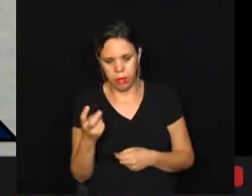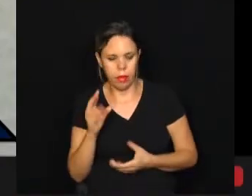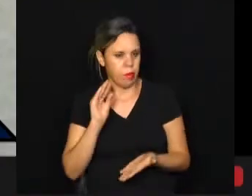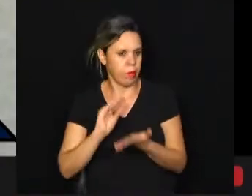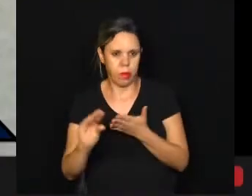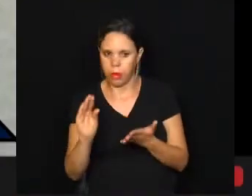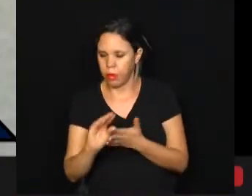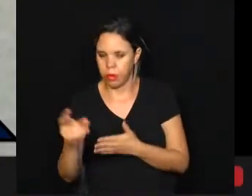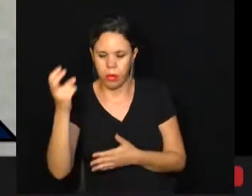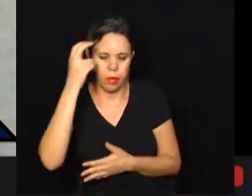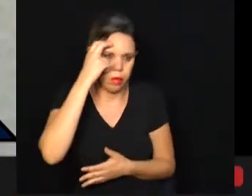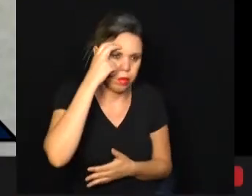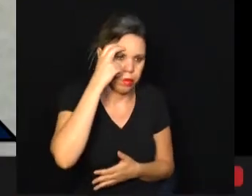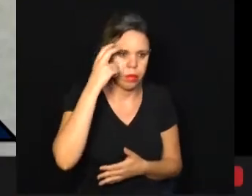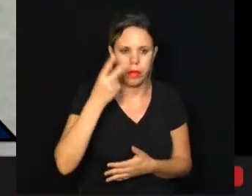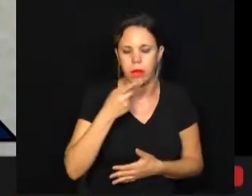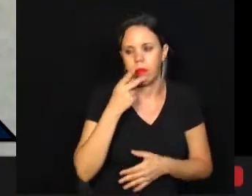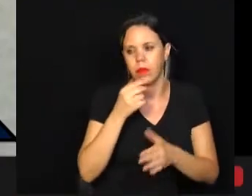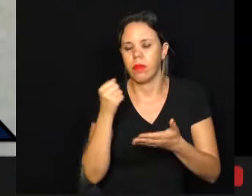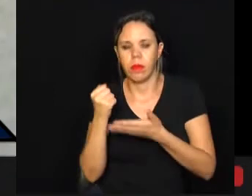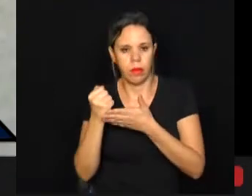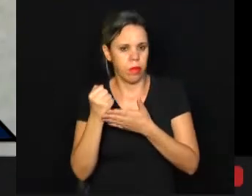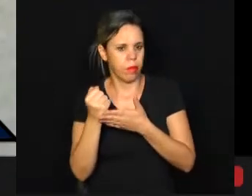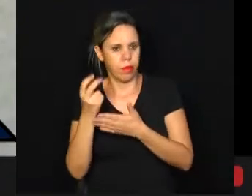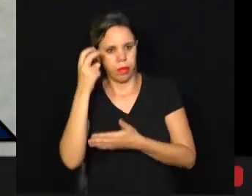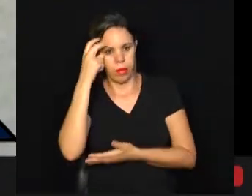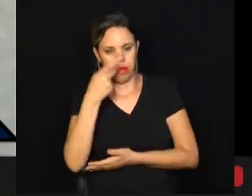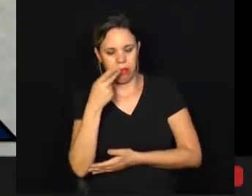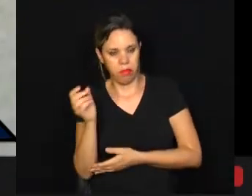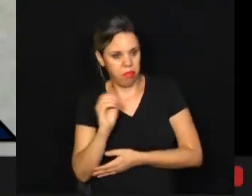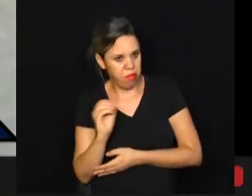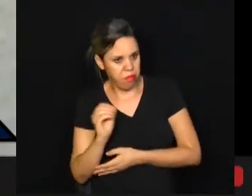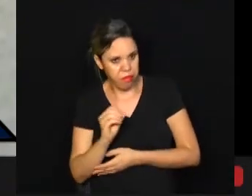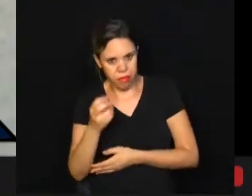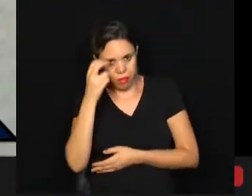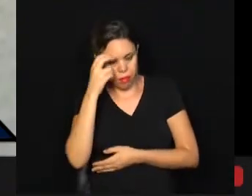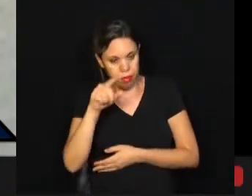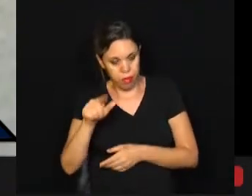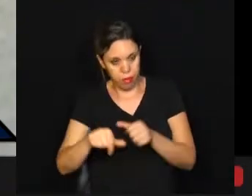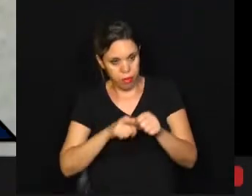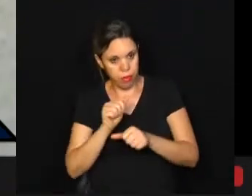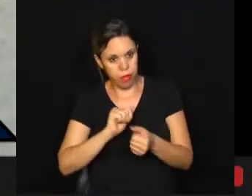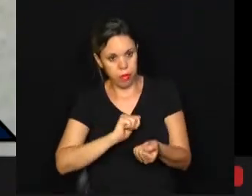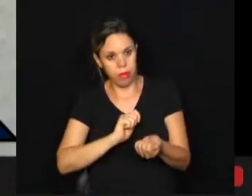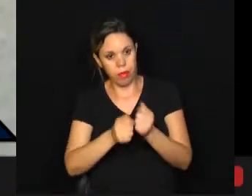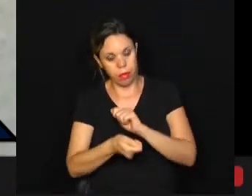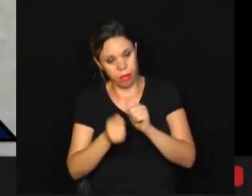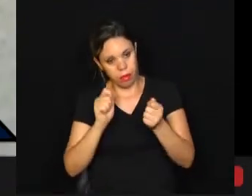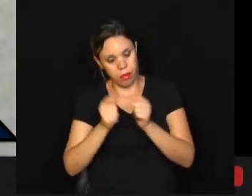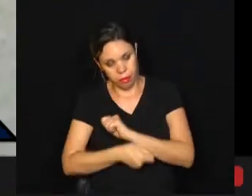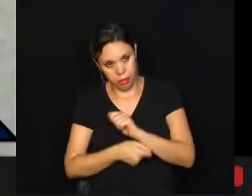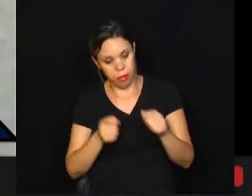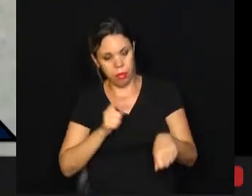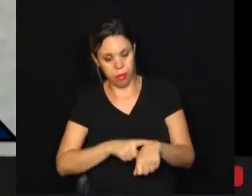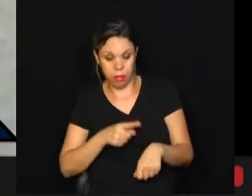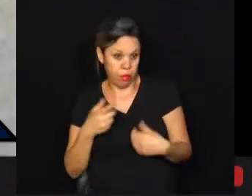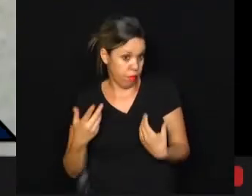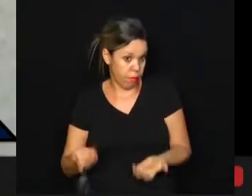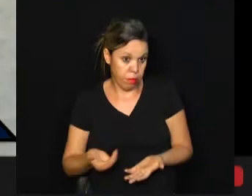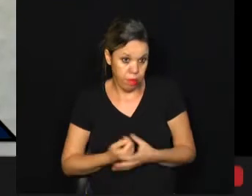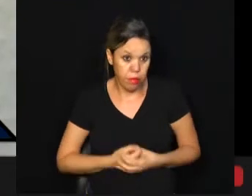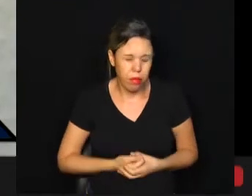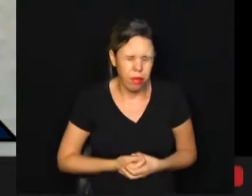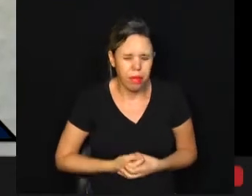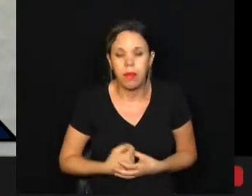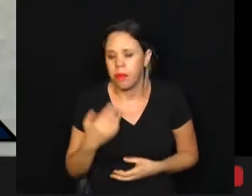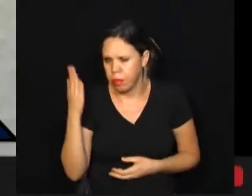na cultura, que não fomenta na cultura, não fomenta, inclusive, para que ela se reinvente, se adapte nesse momento. A